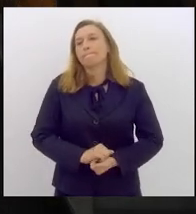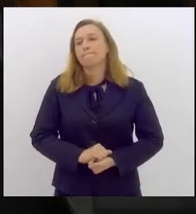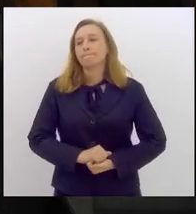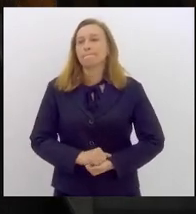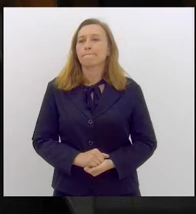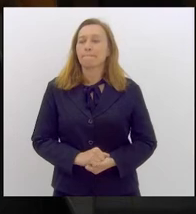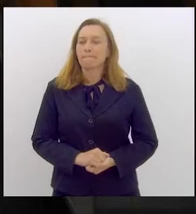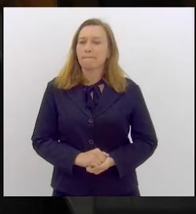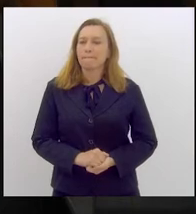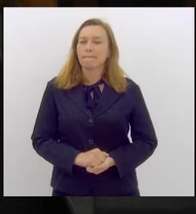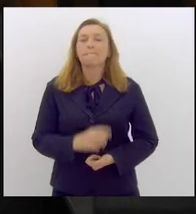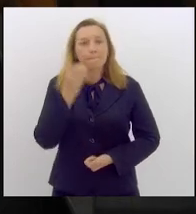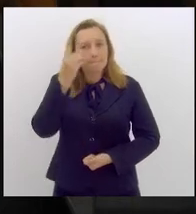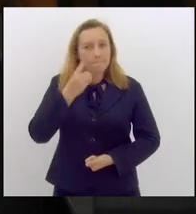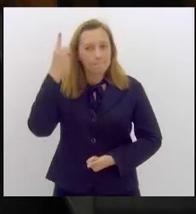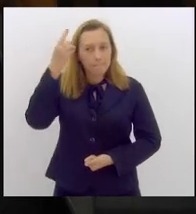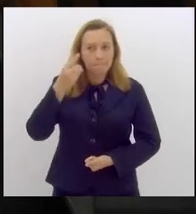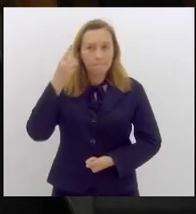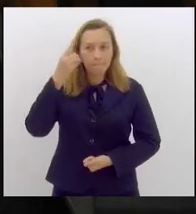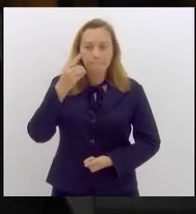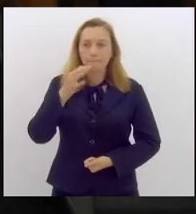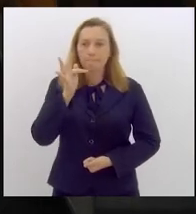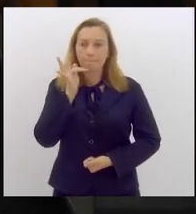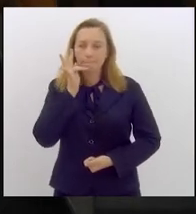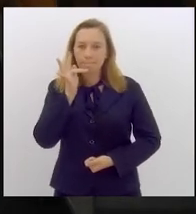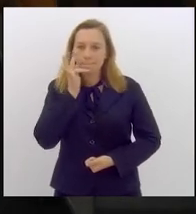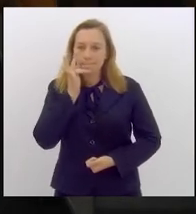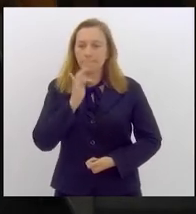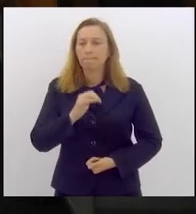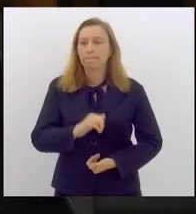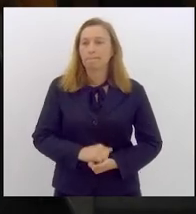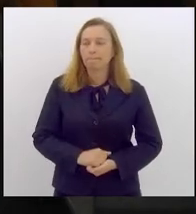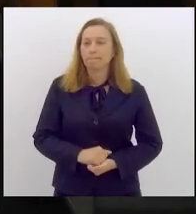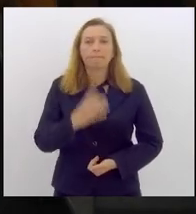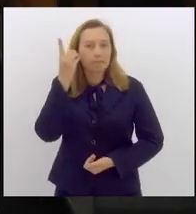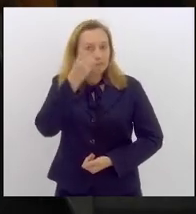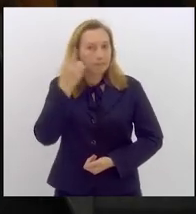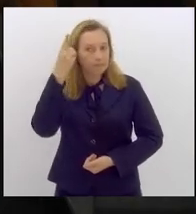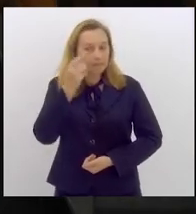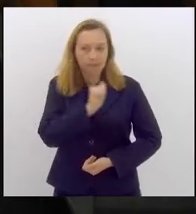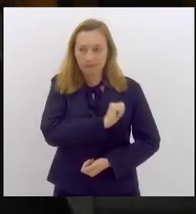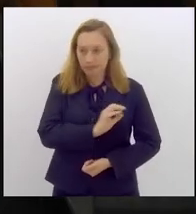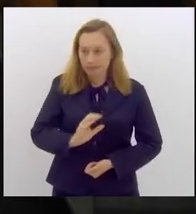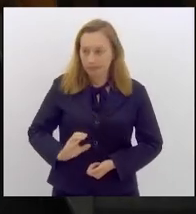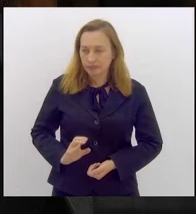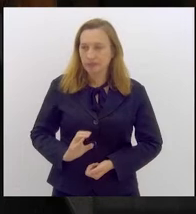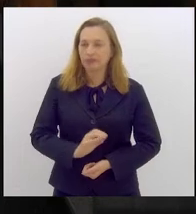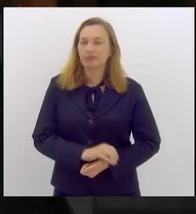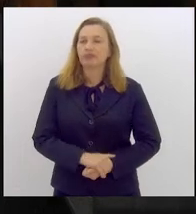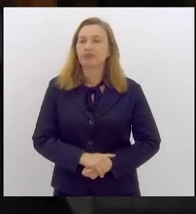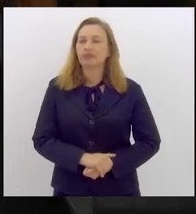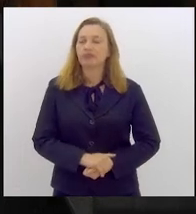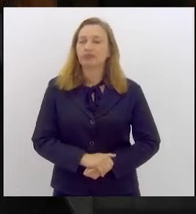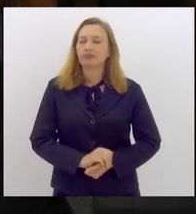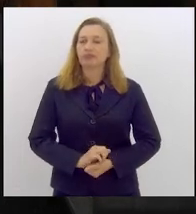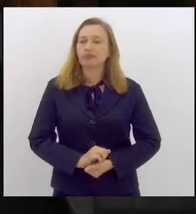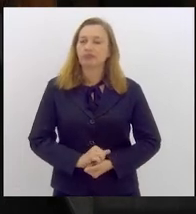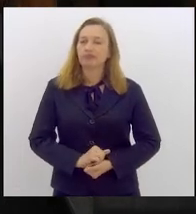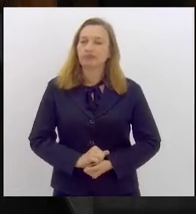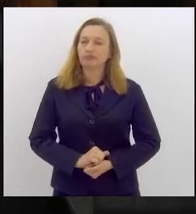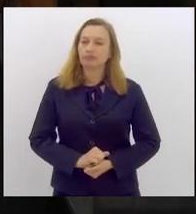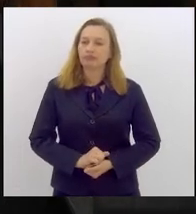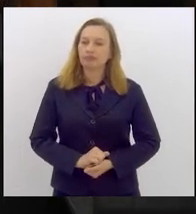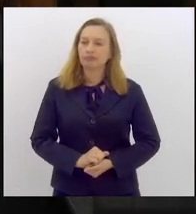do deputado Jorge Felipe Neto e deputado André Siciliano guarda,